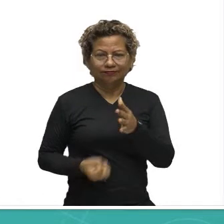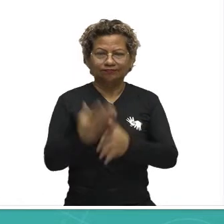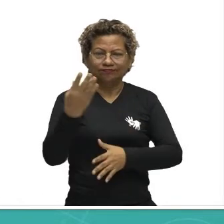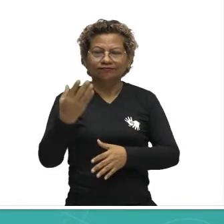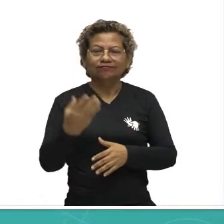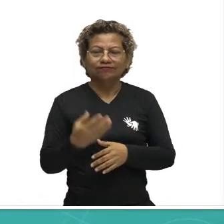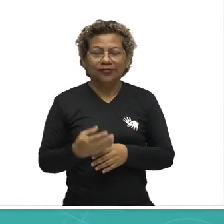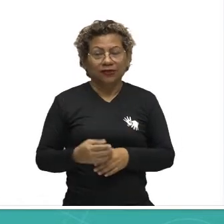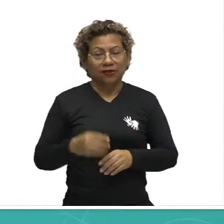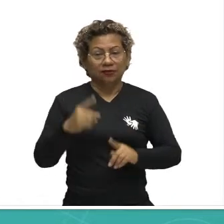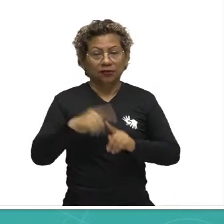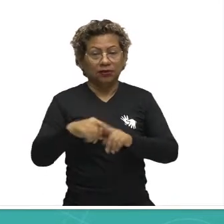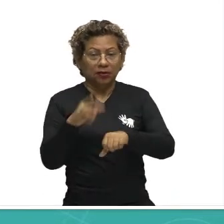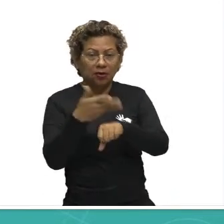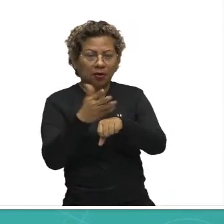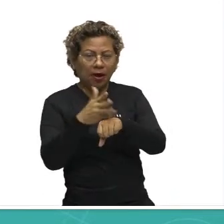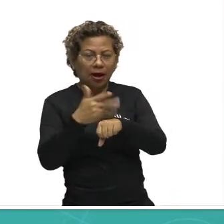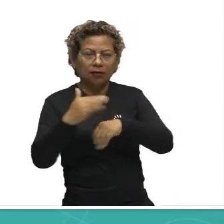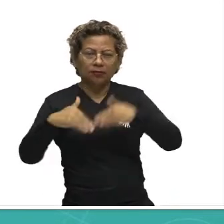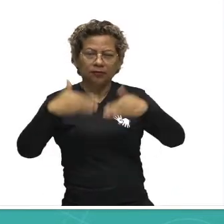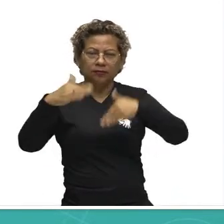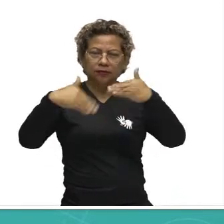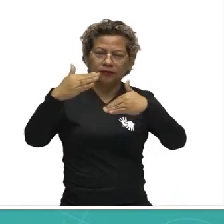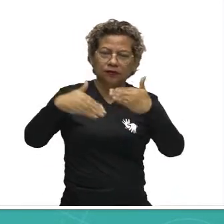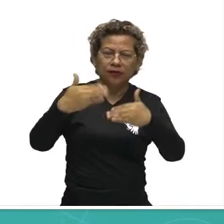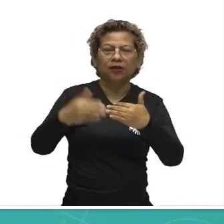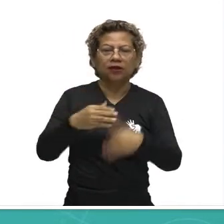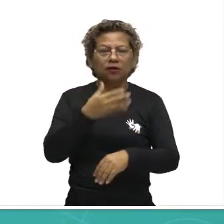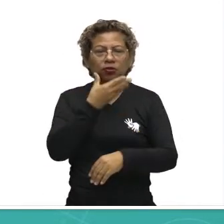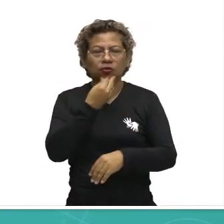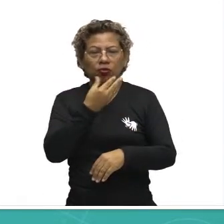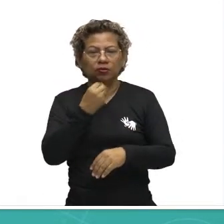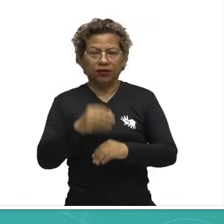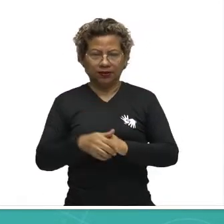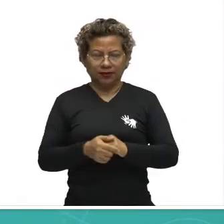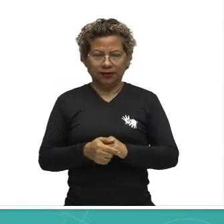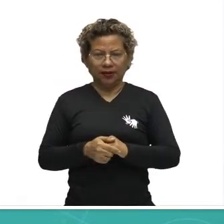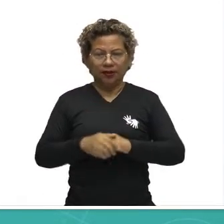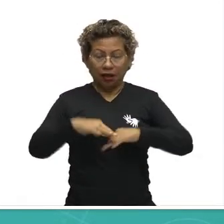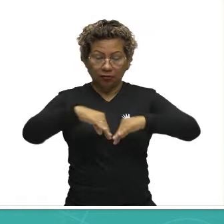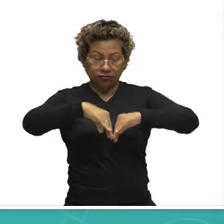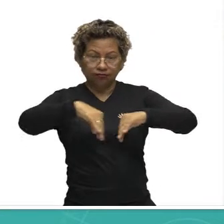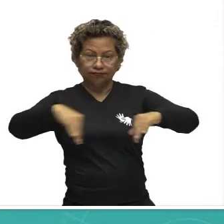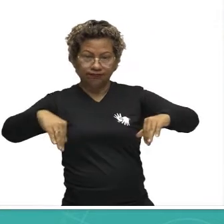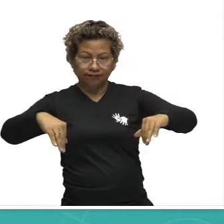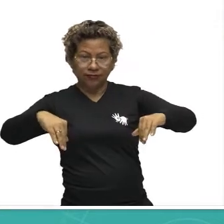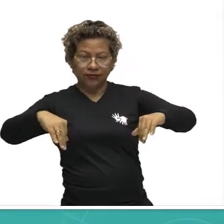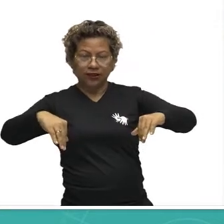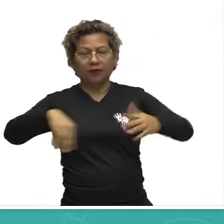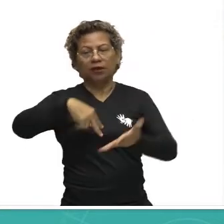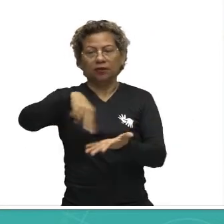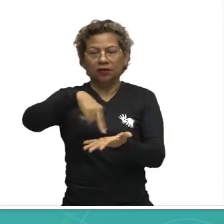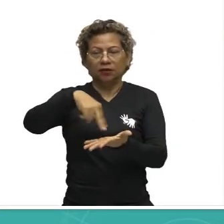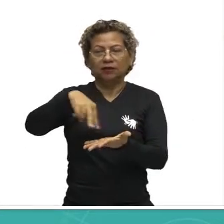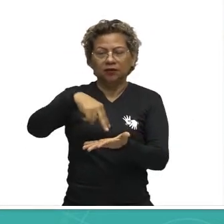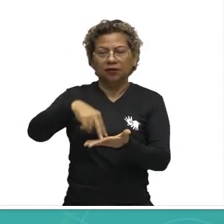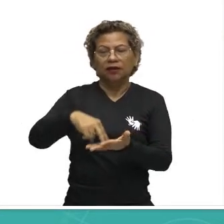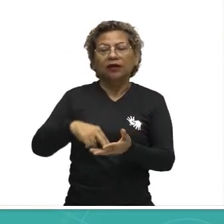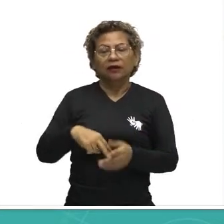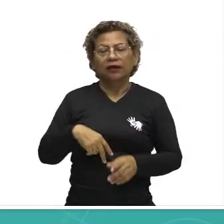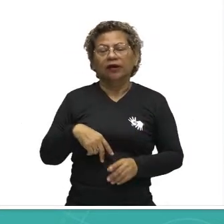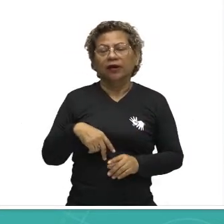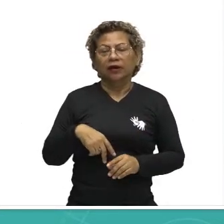homem. Com o desenvolvimento da civilização, o rito separou-se da dança. Então, a questão